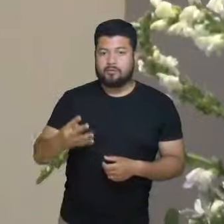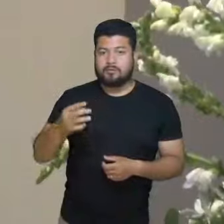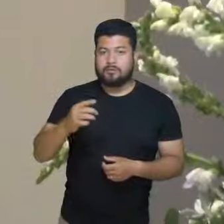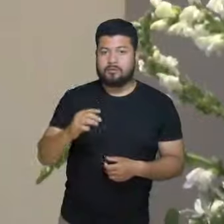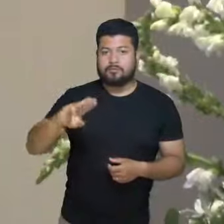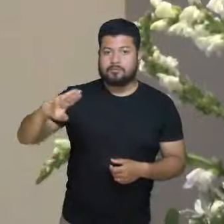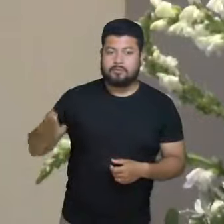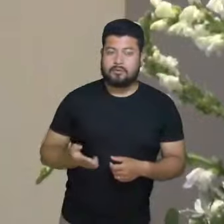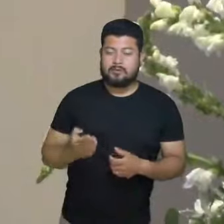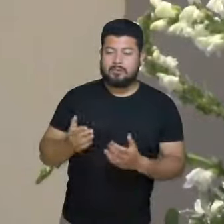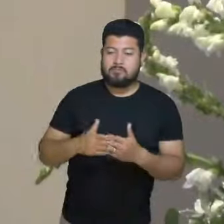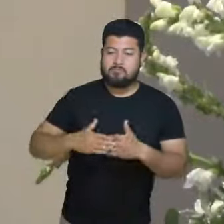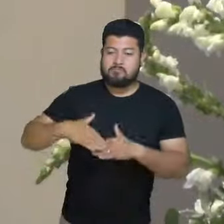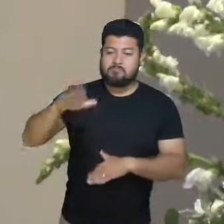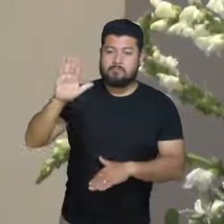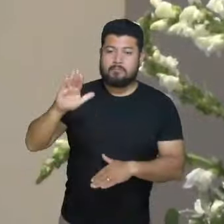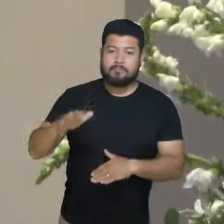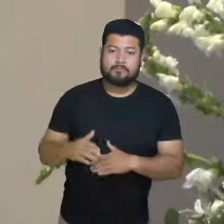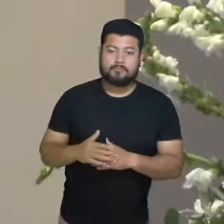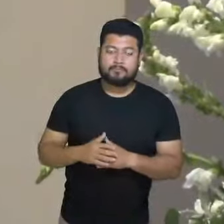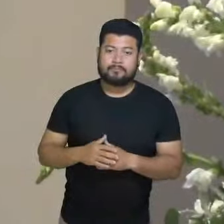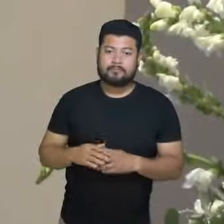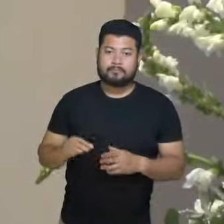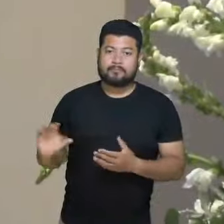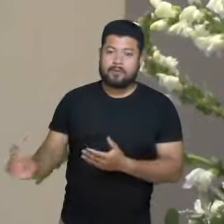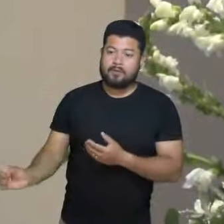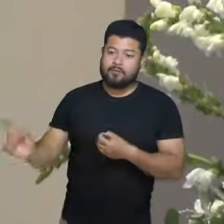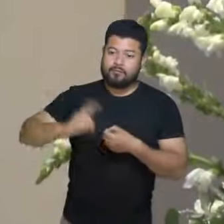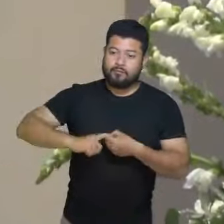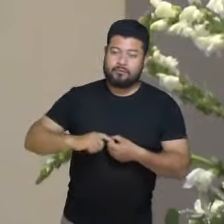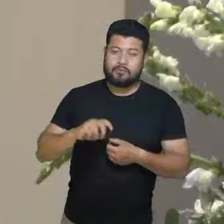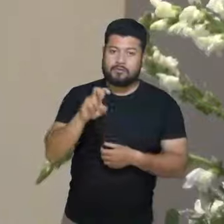etc e um valor repassado ao estado de